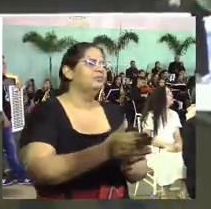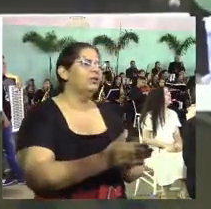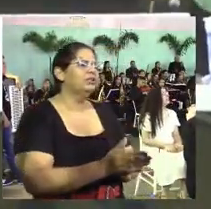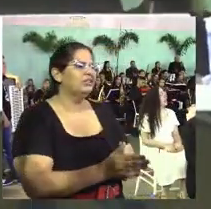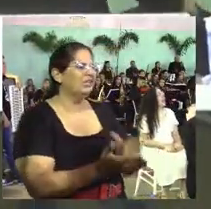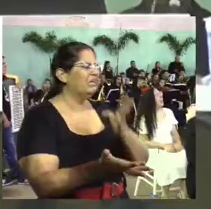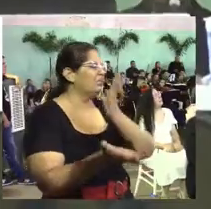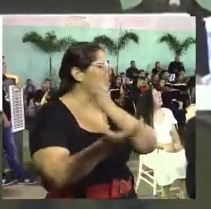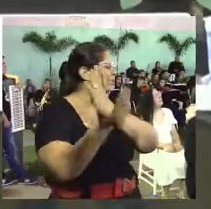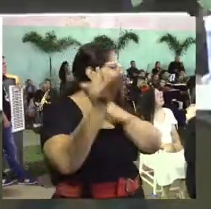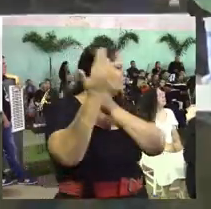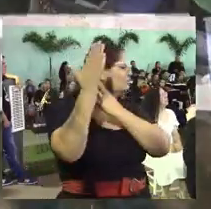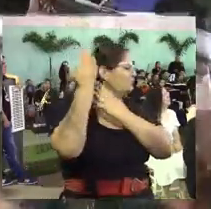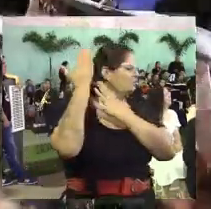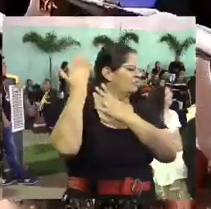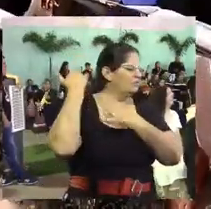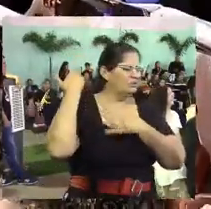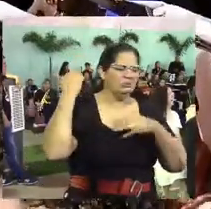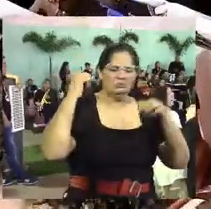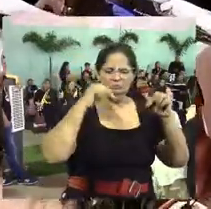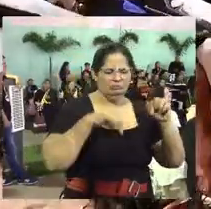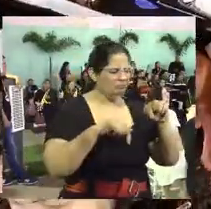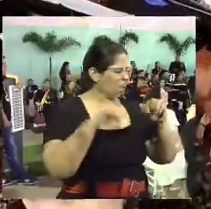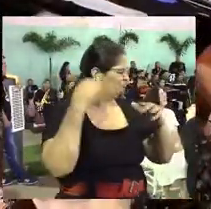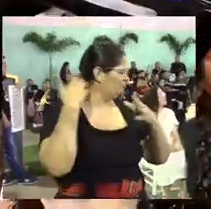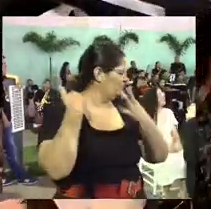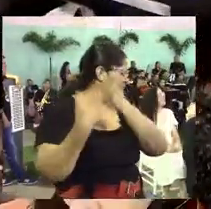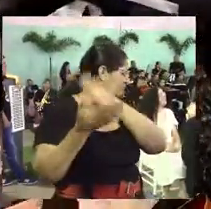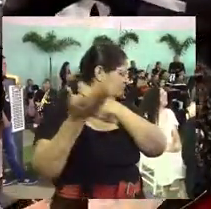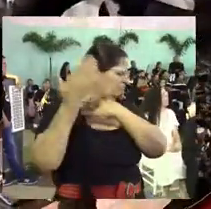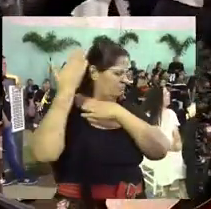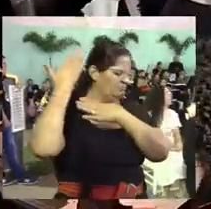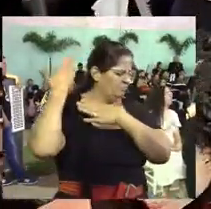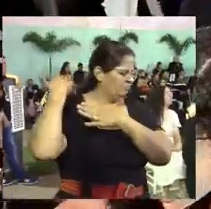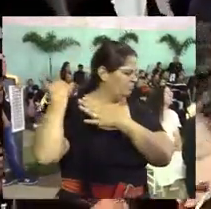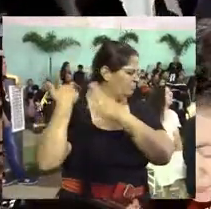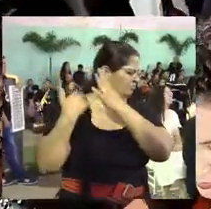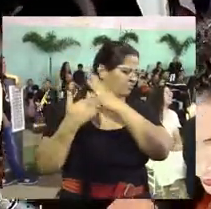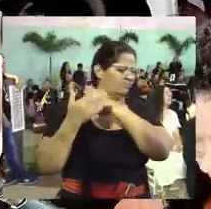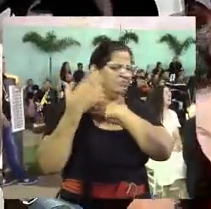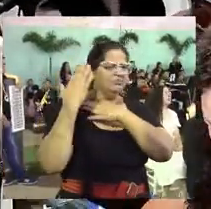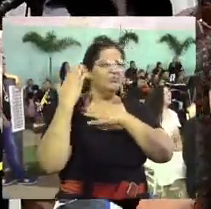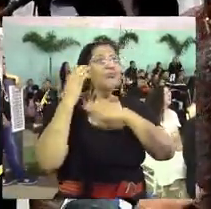que o passado ficou para trás